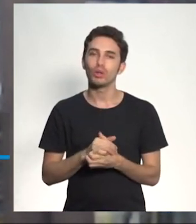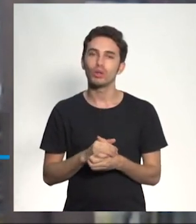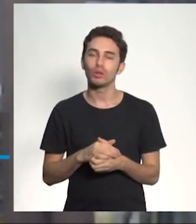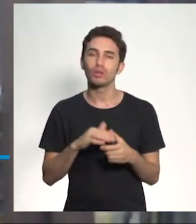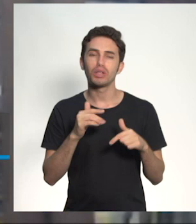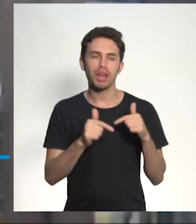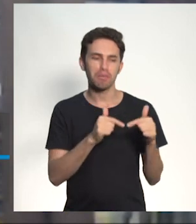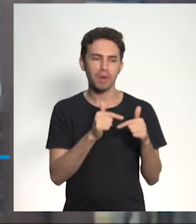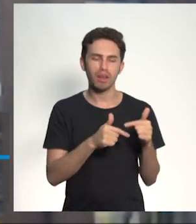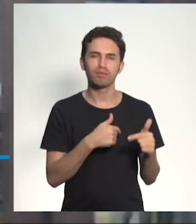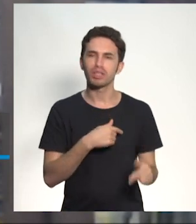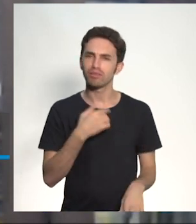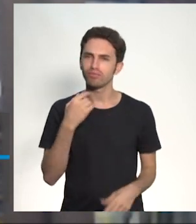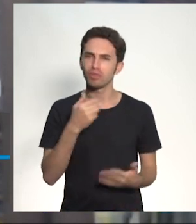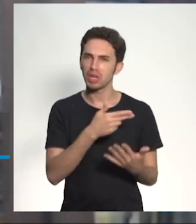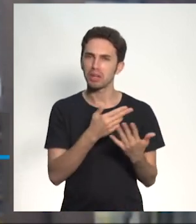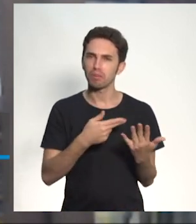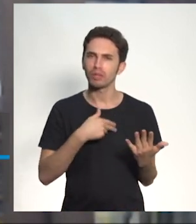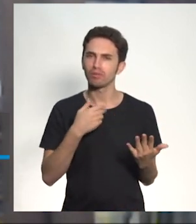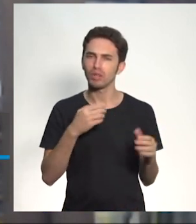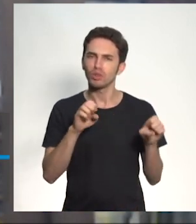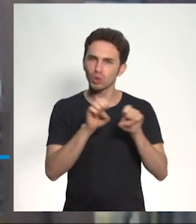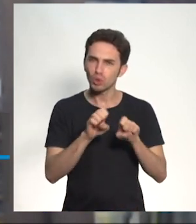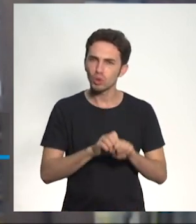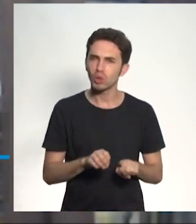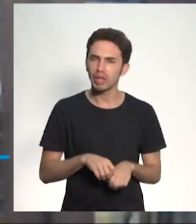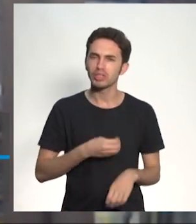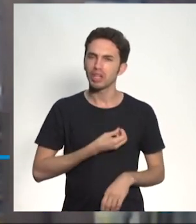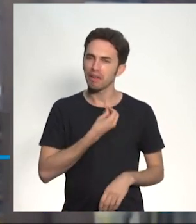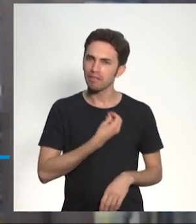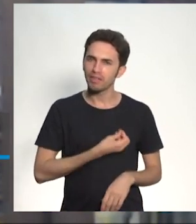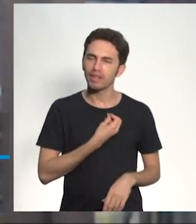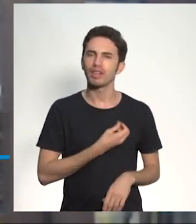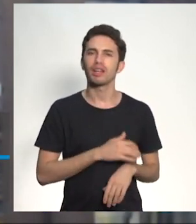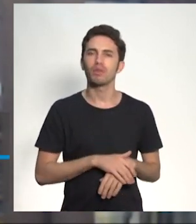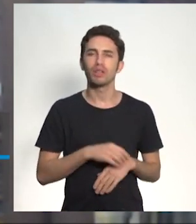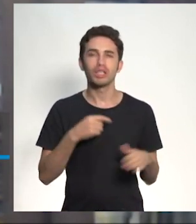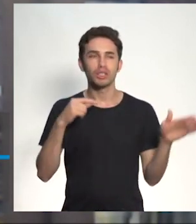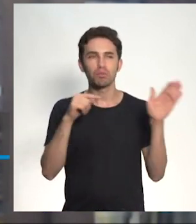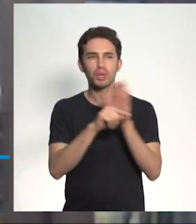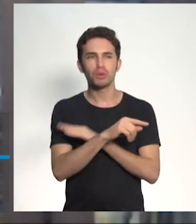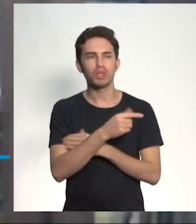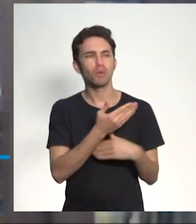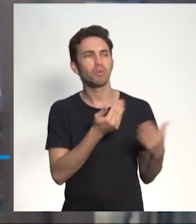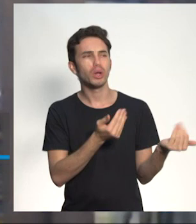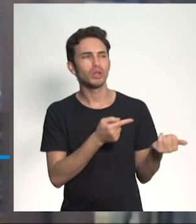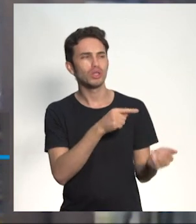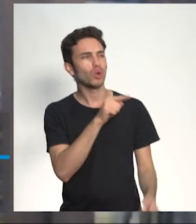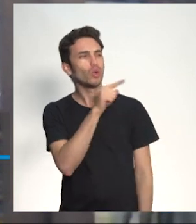elemento tão estruturante da nossa vida, o trabalho que, quando a gente pergunta para um adolescente